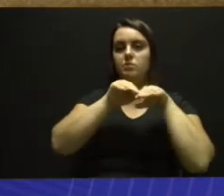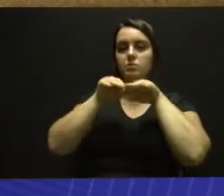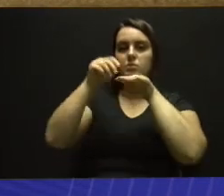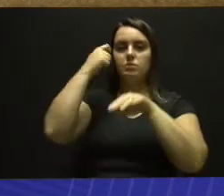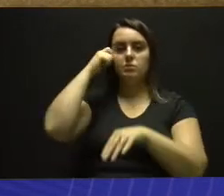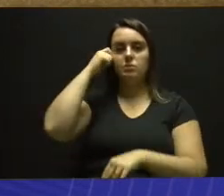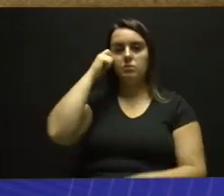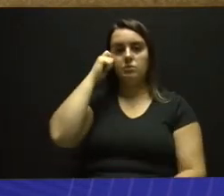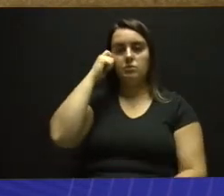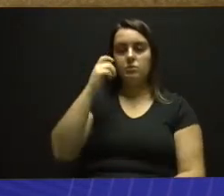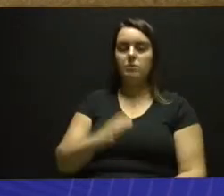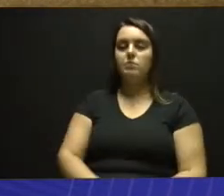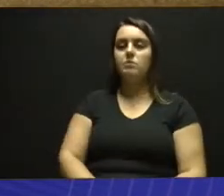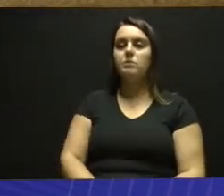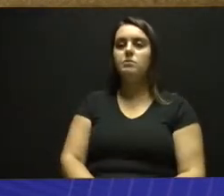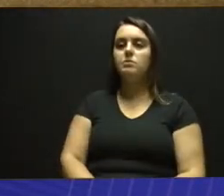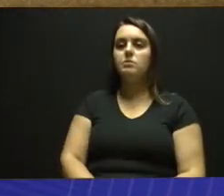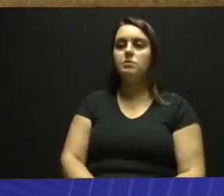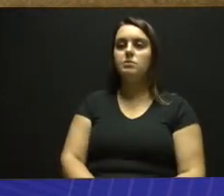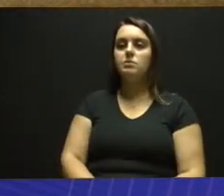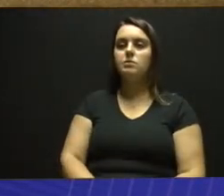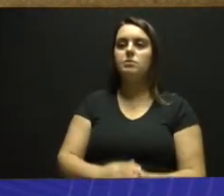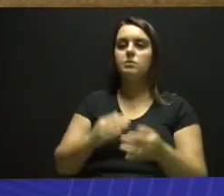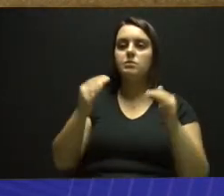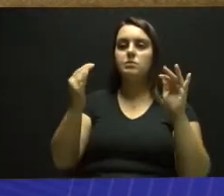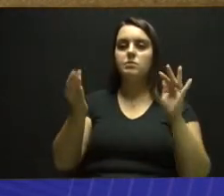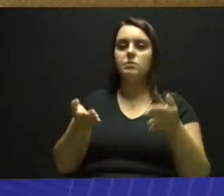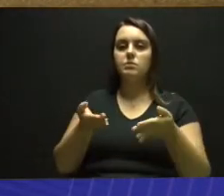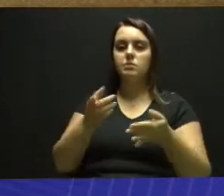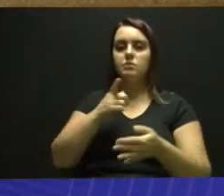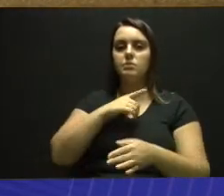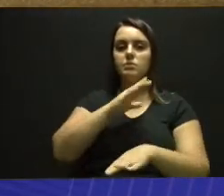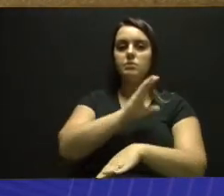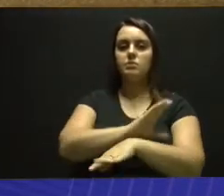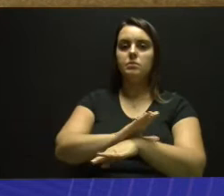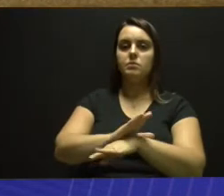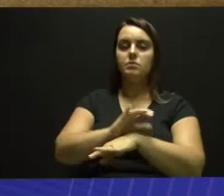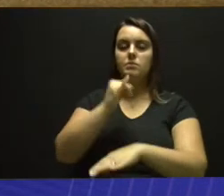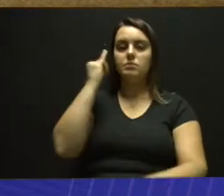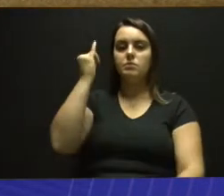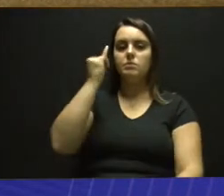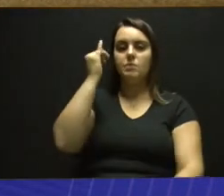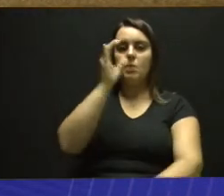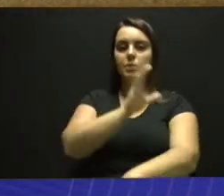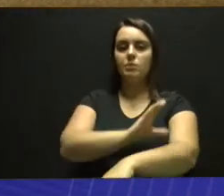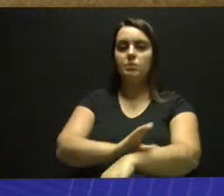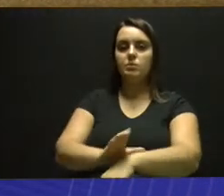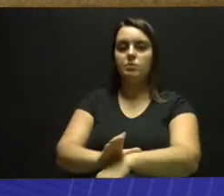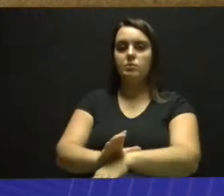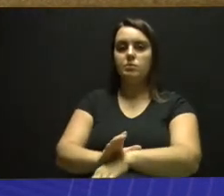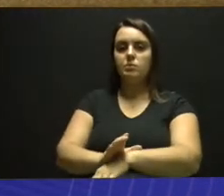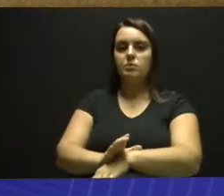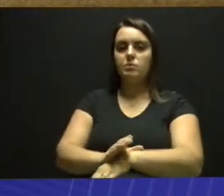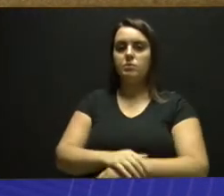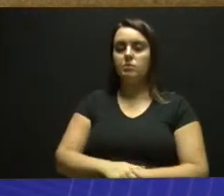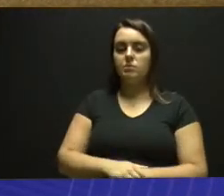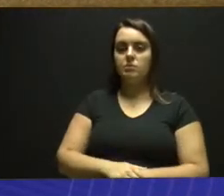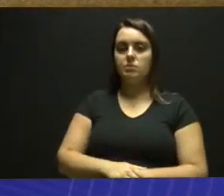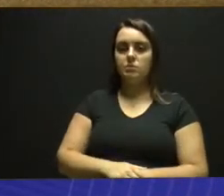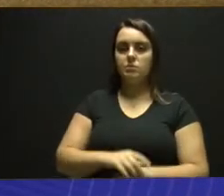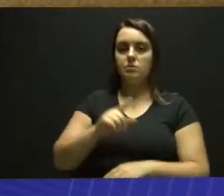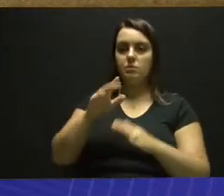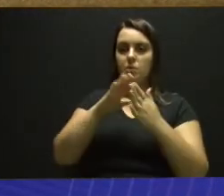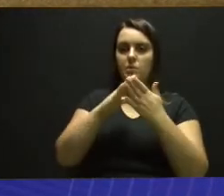e gênero nosso homenageado também tem cursos sobre a importância da cultura brasileira na grade escolar e